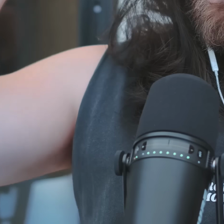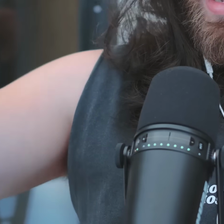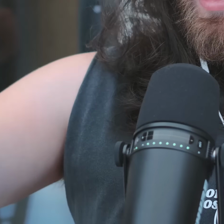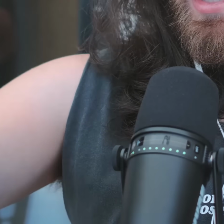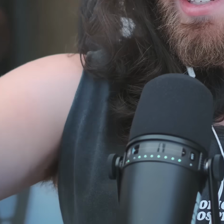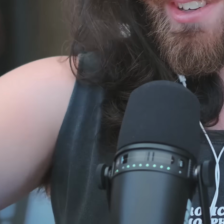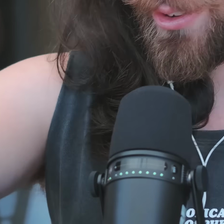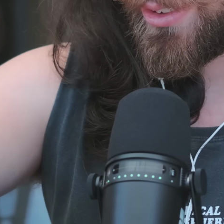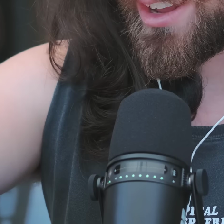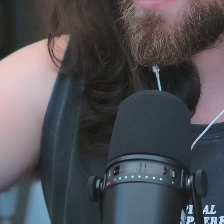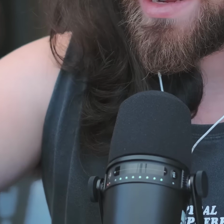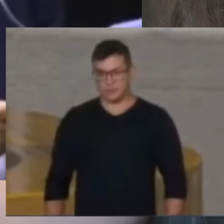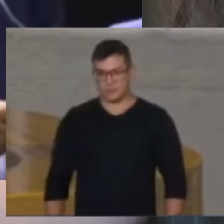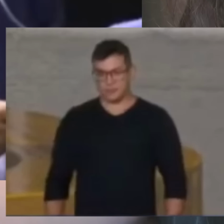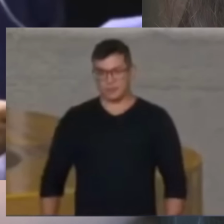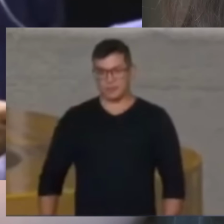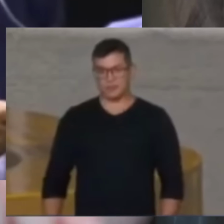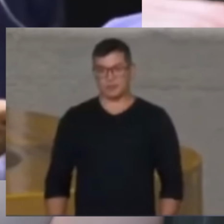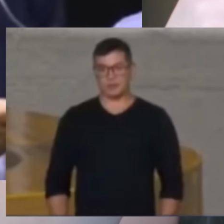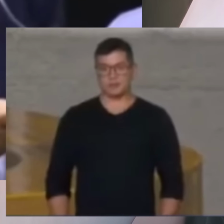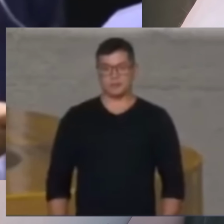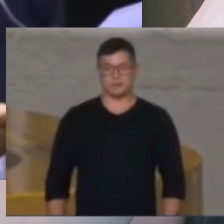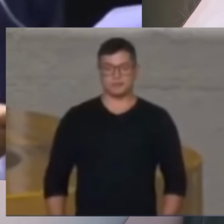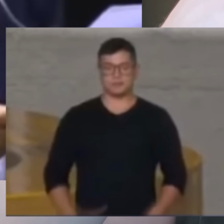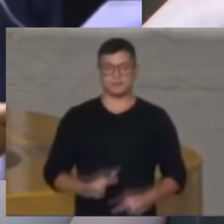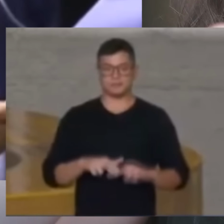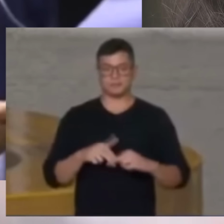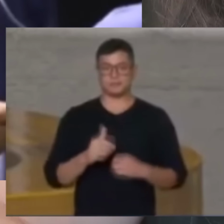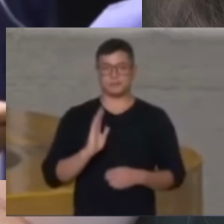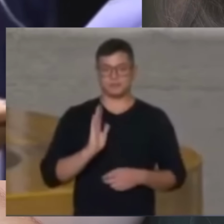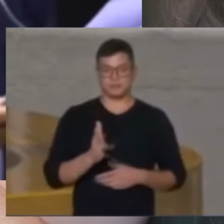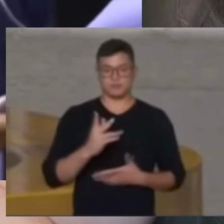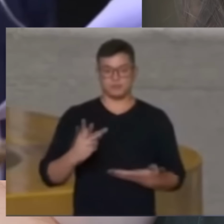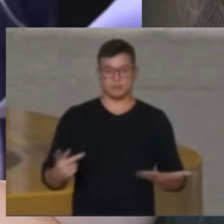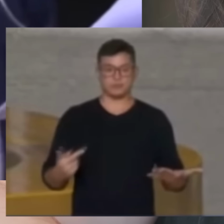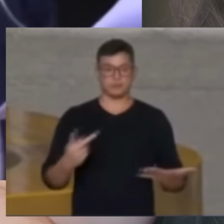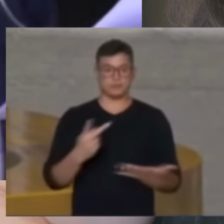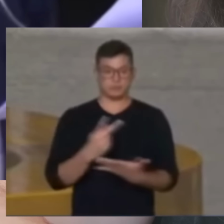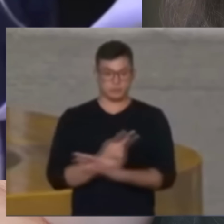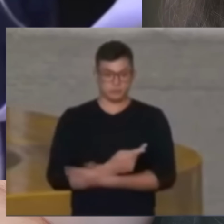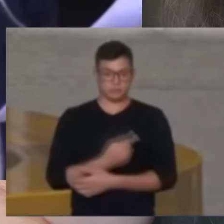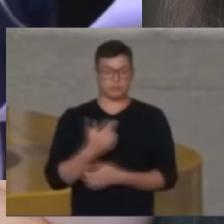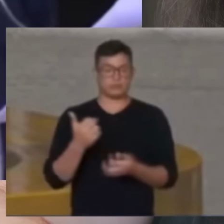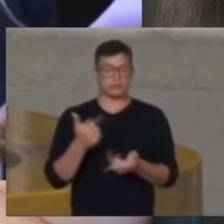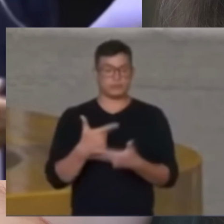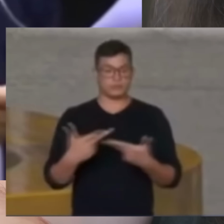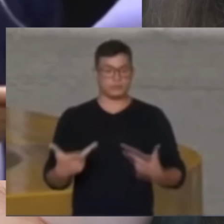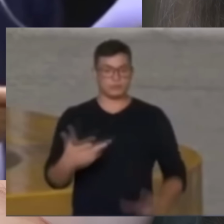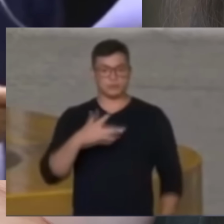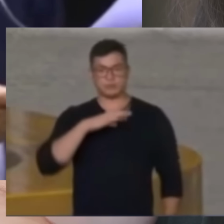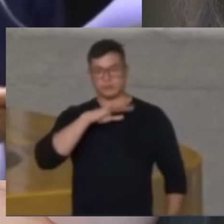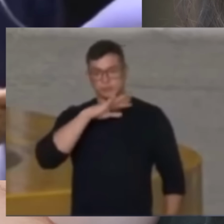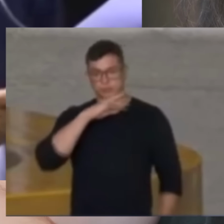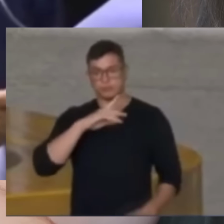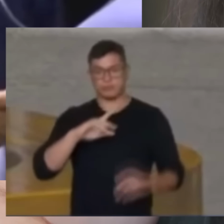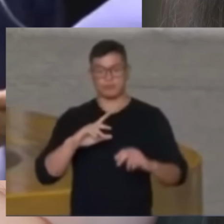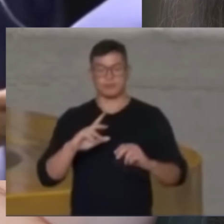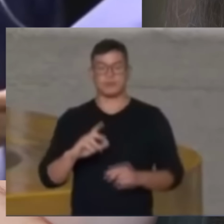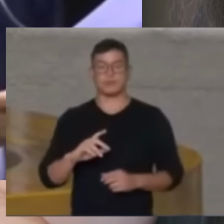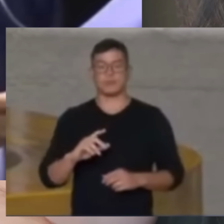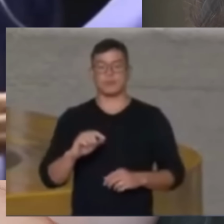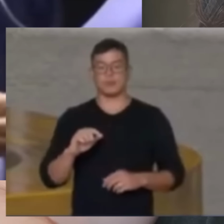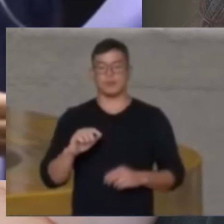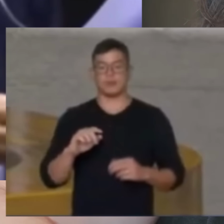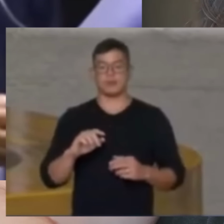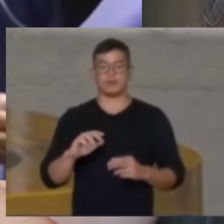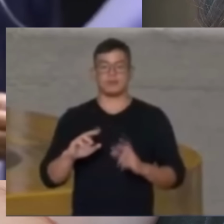Eu quero mais desse circo, eu quero mais. Práticas em suas plataformas contrárias ao projeto de